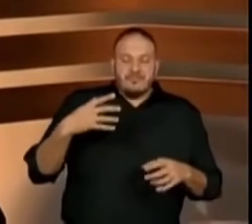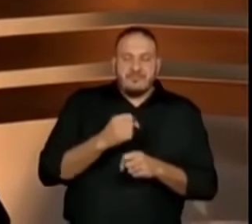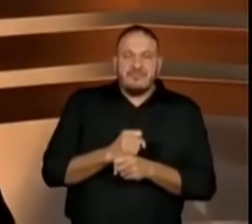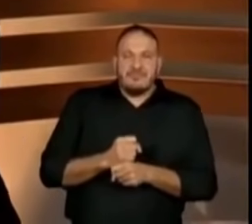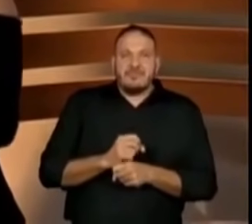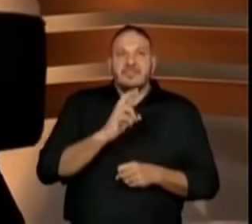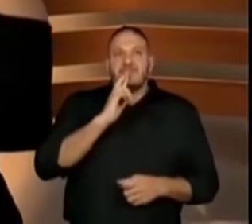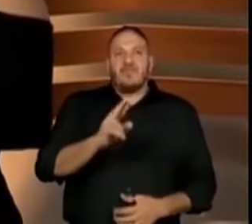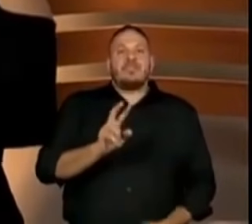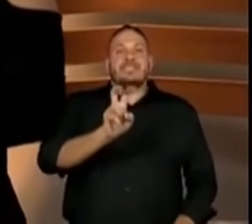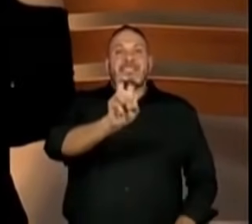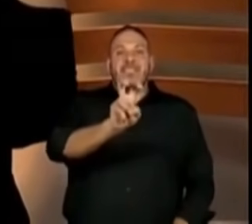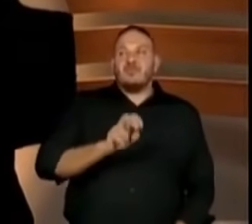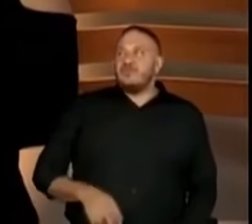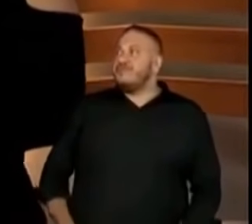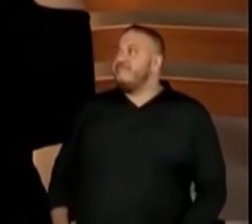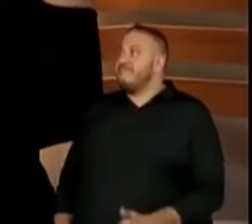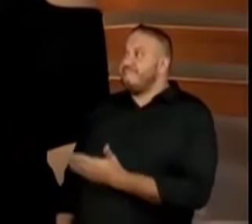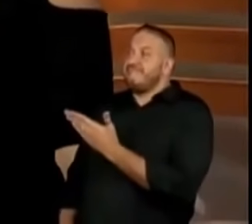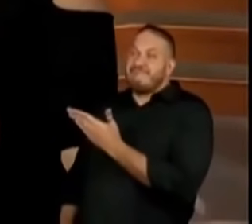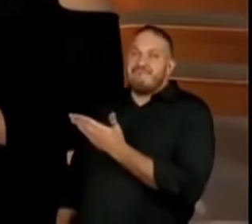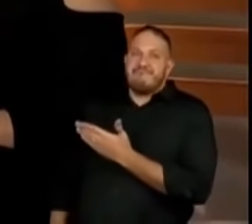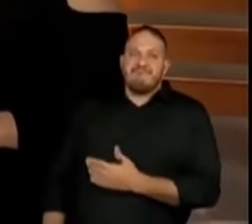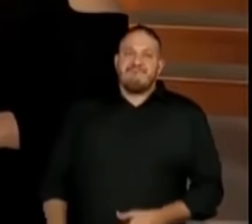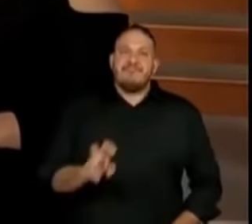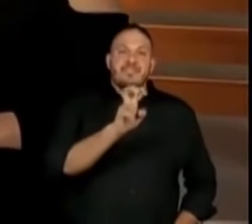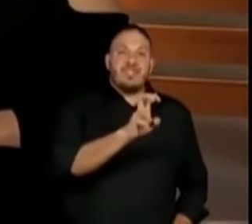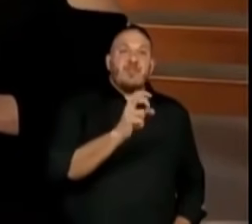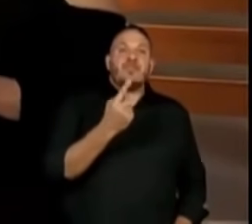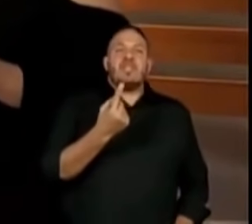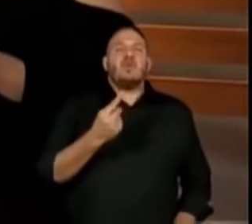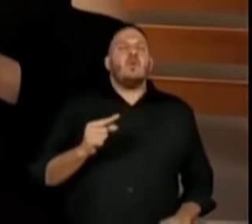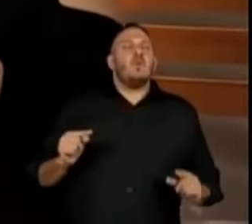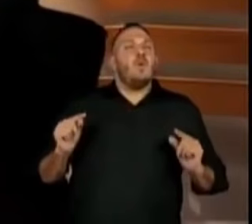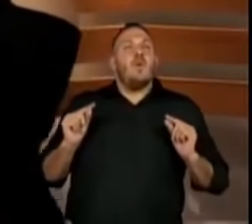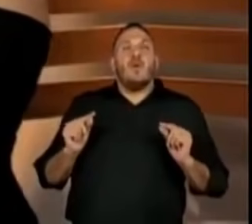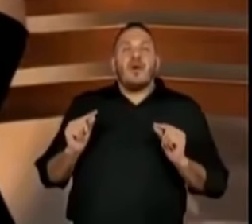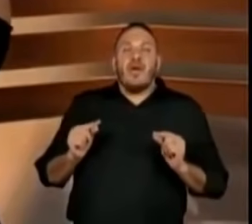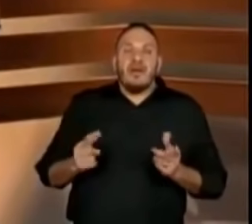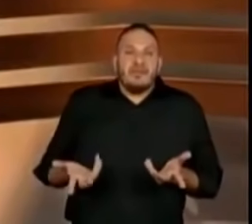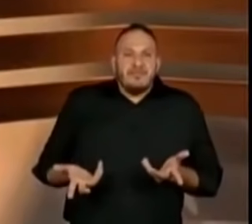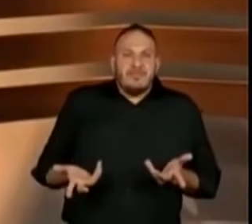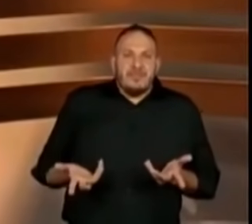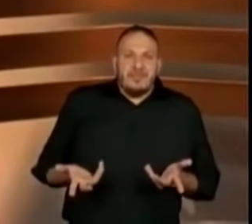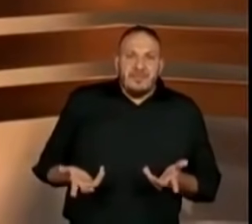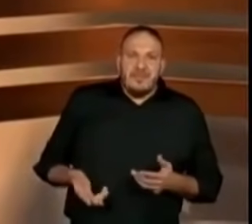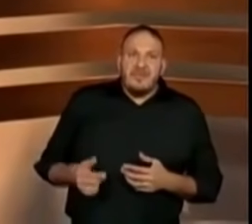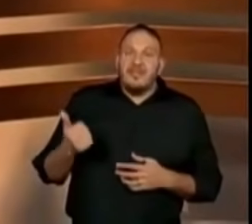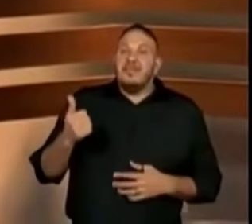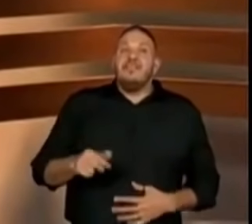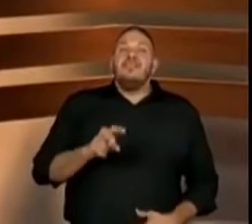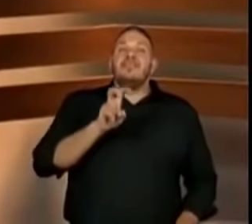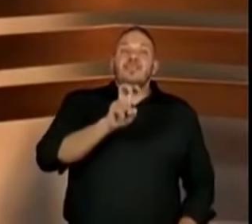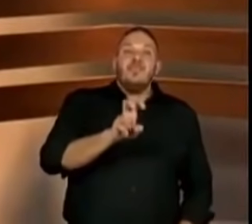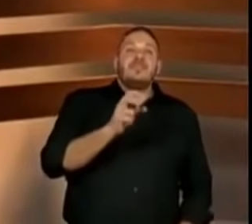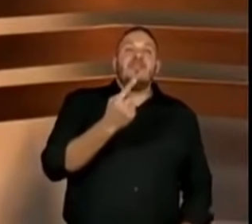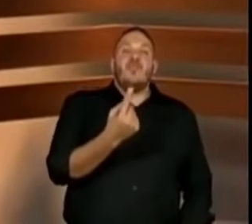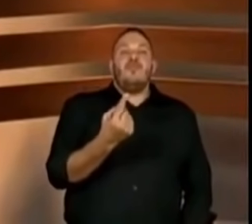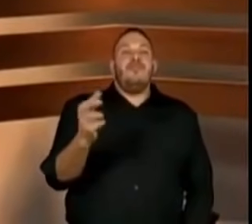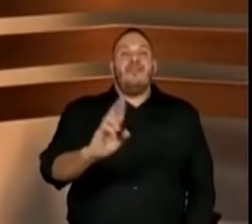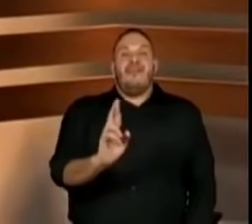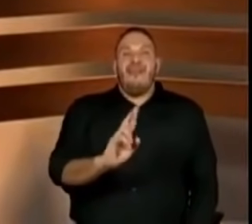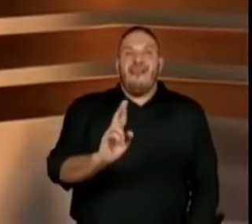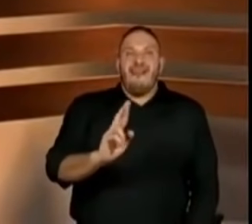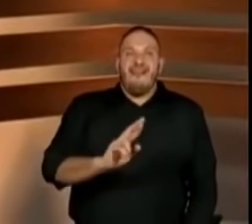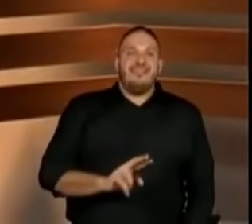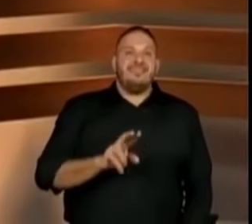a 5. Mas 51 o quê, pessoal? Aqui é R$ 51. Vamos